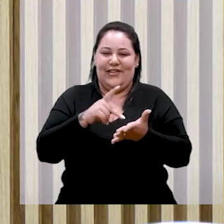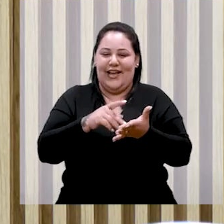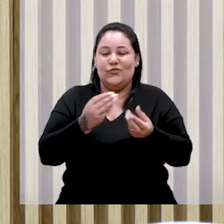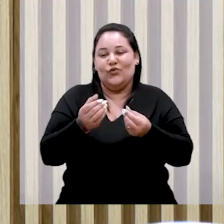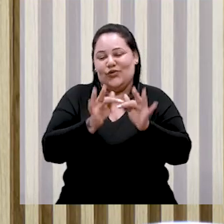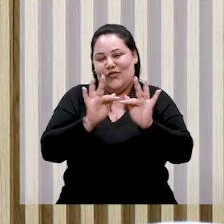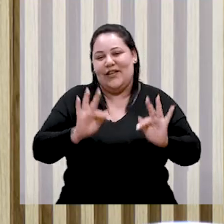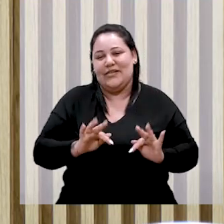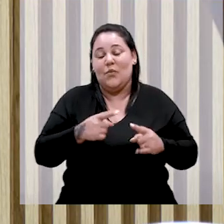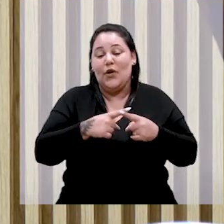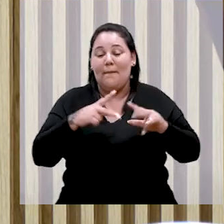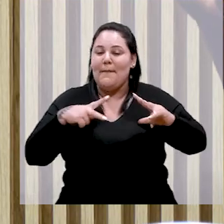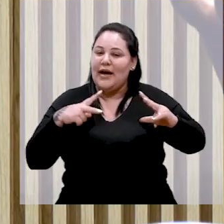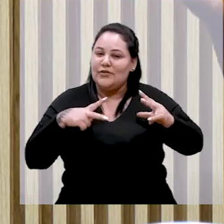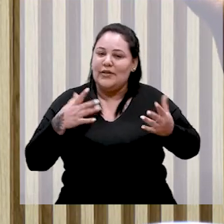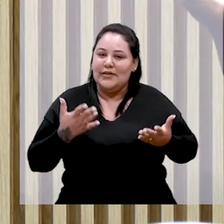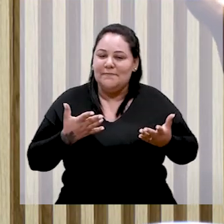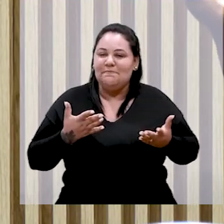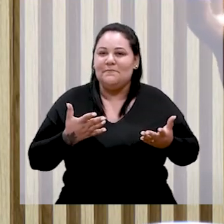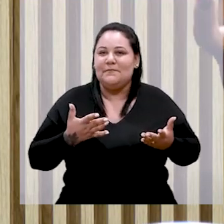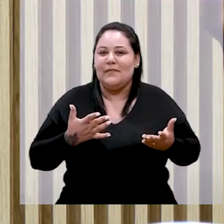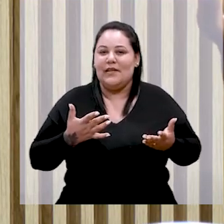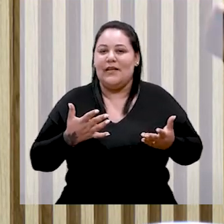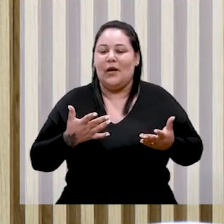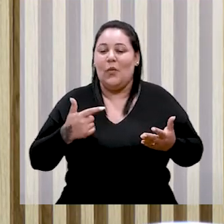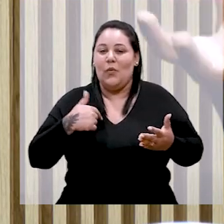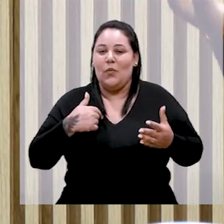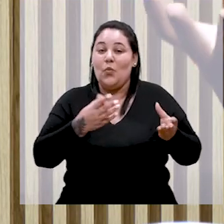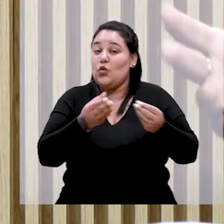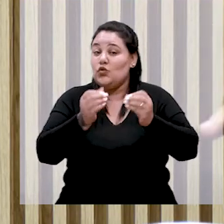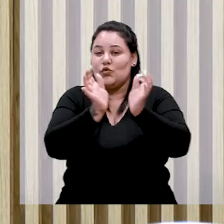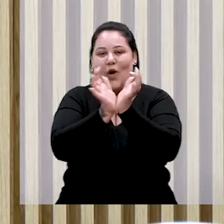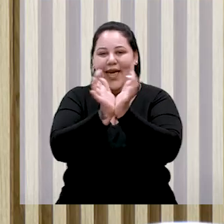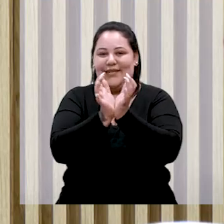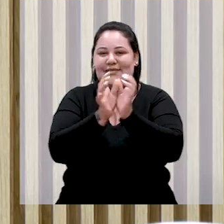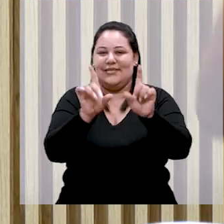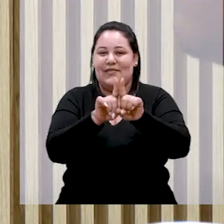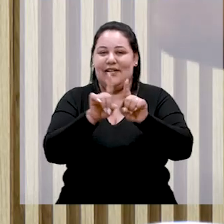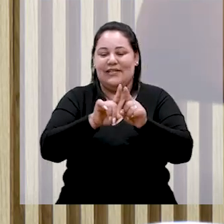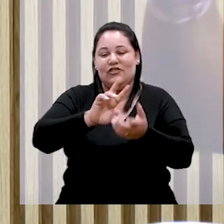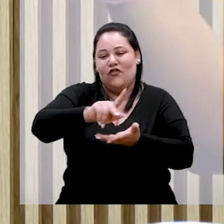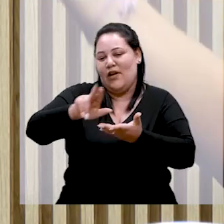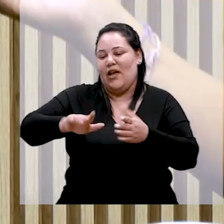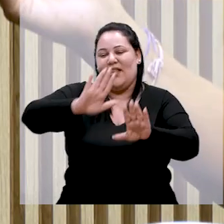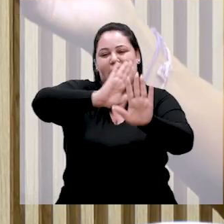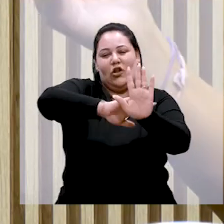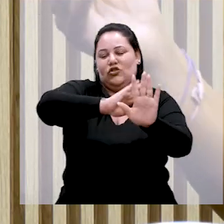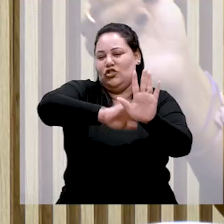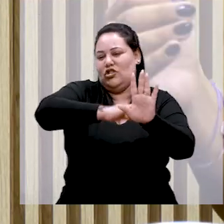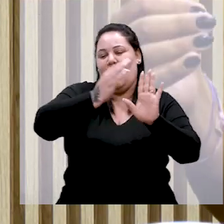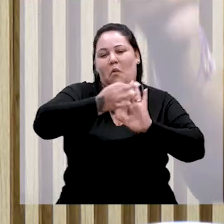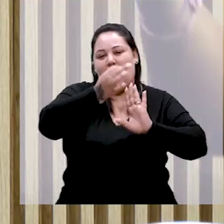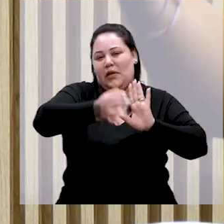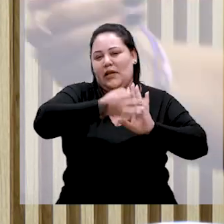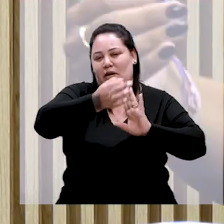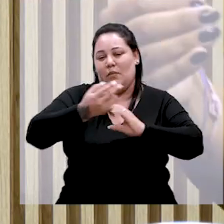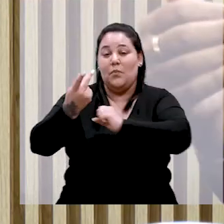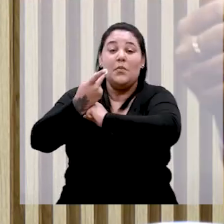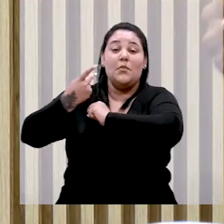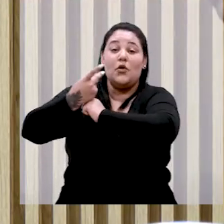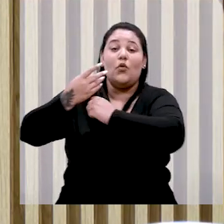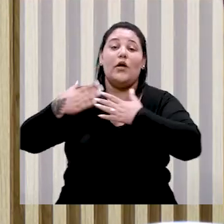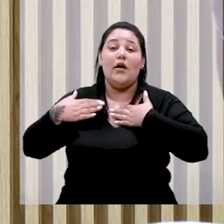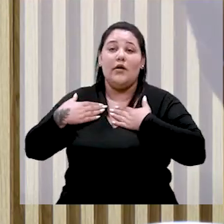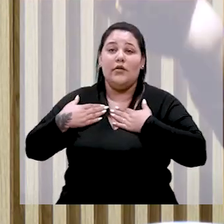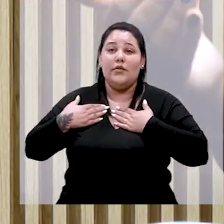muito feliz, assim, particularmente porque... por muitos colegas, né, das diferentes ideologias, assim, me